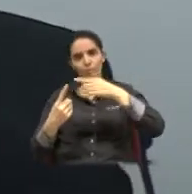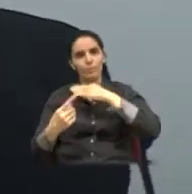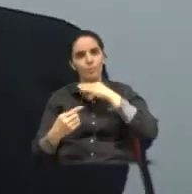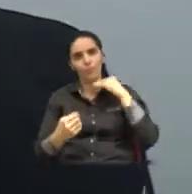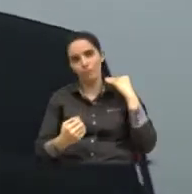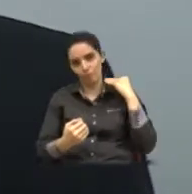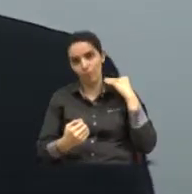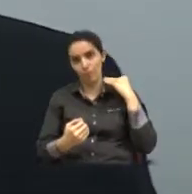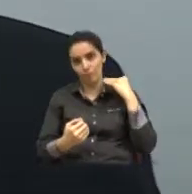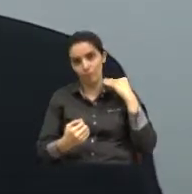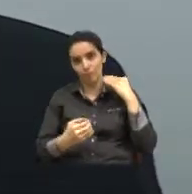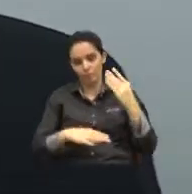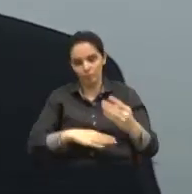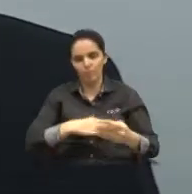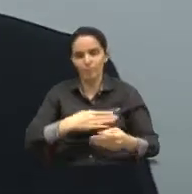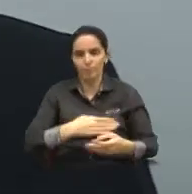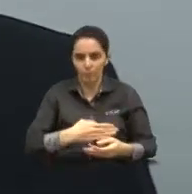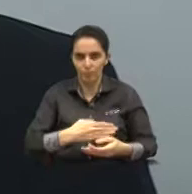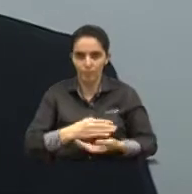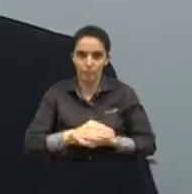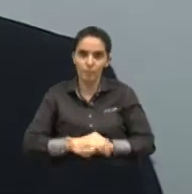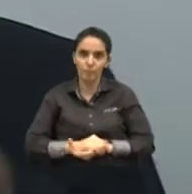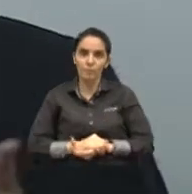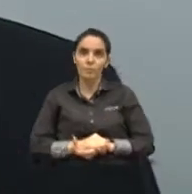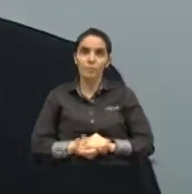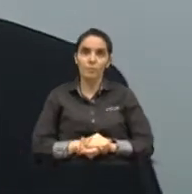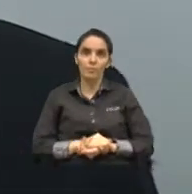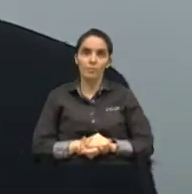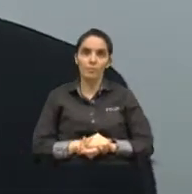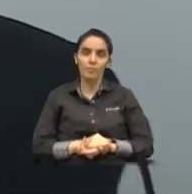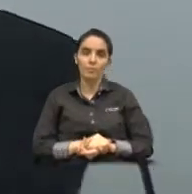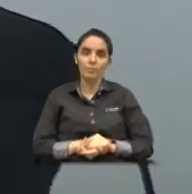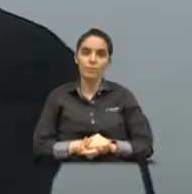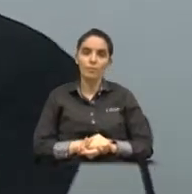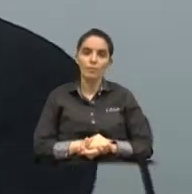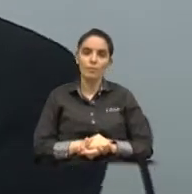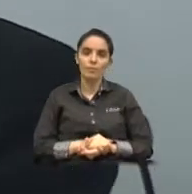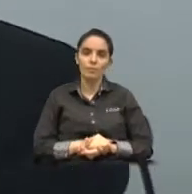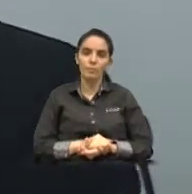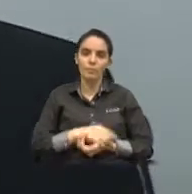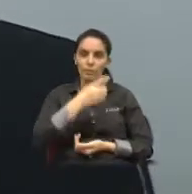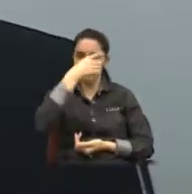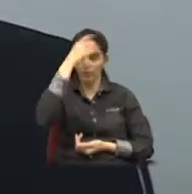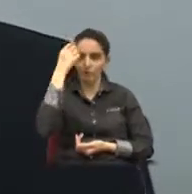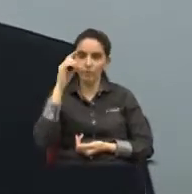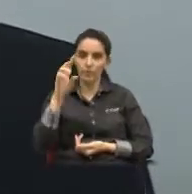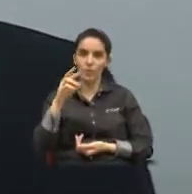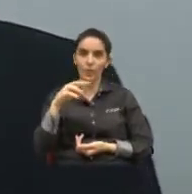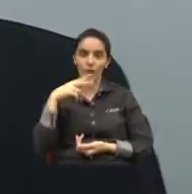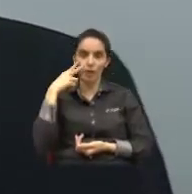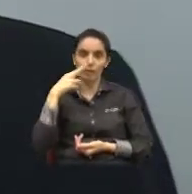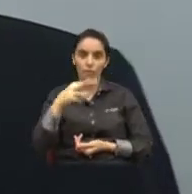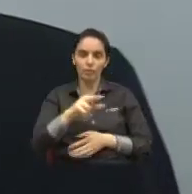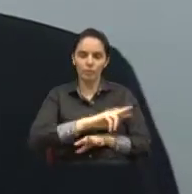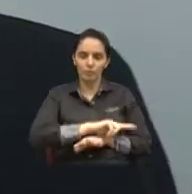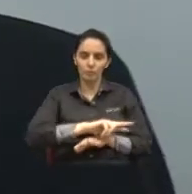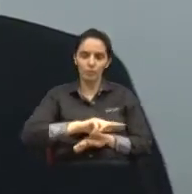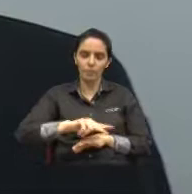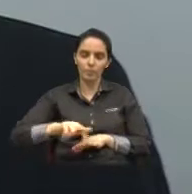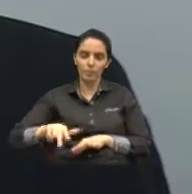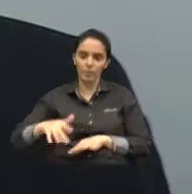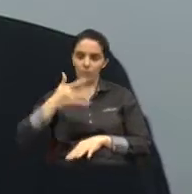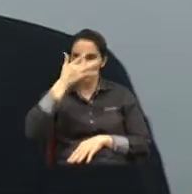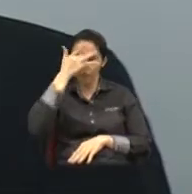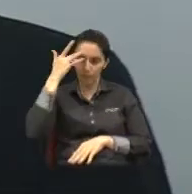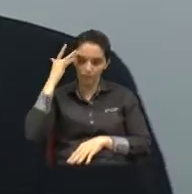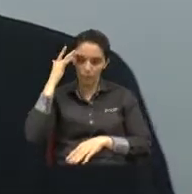Esse foi o maior ato de bravura que eu já vi. É lógico que tem vários. Então, são pessoas que